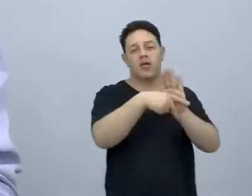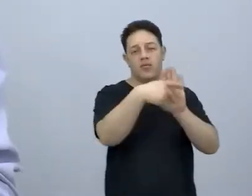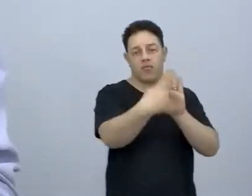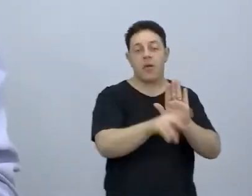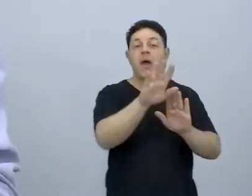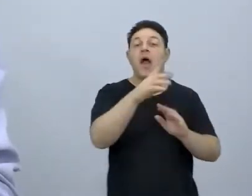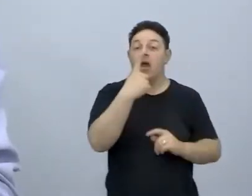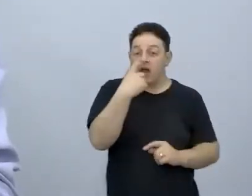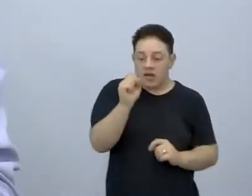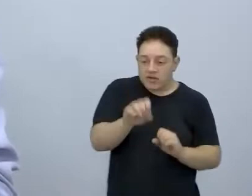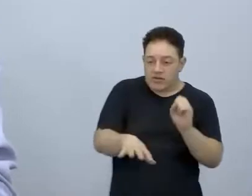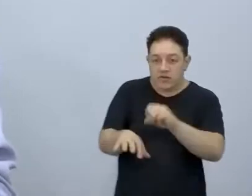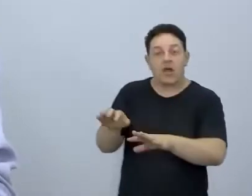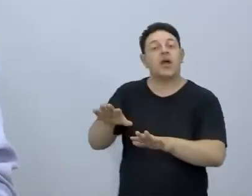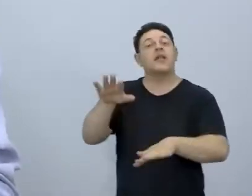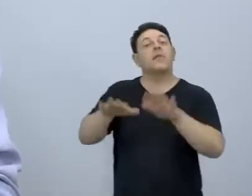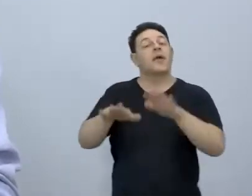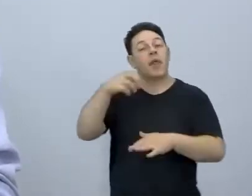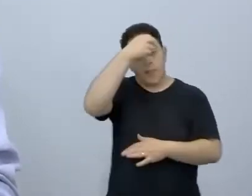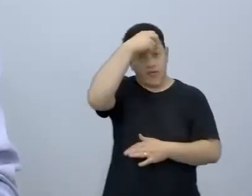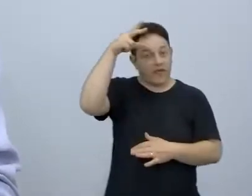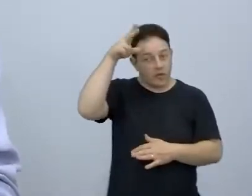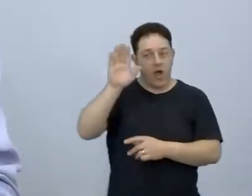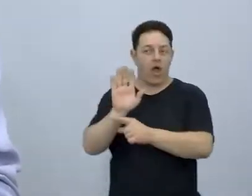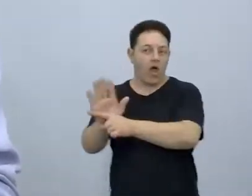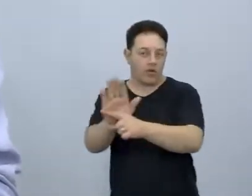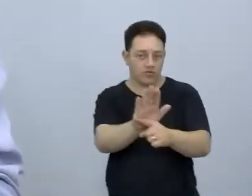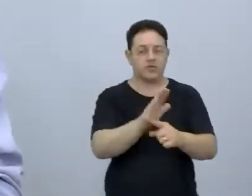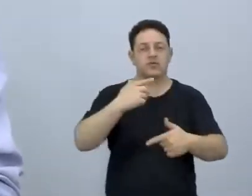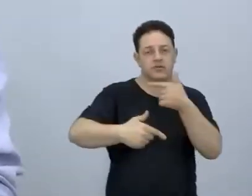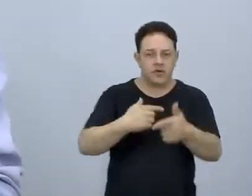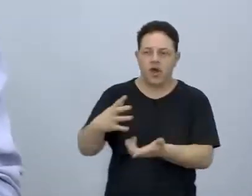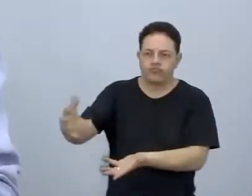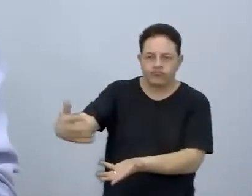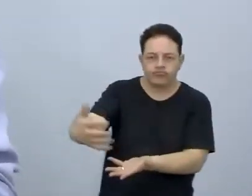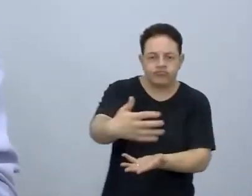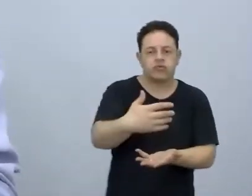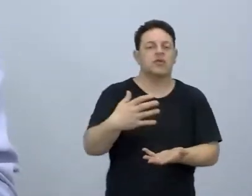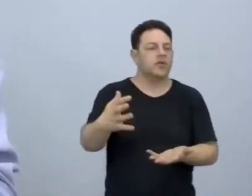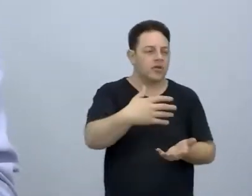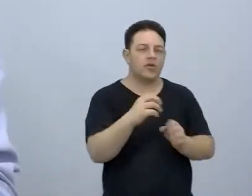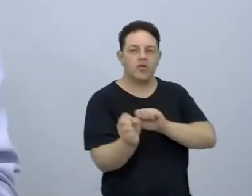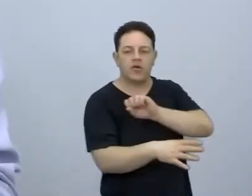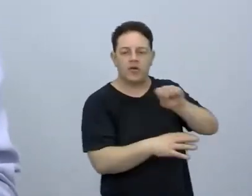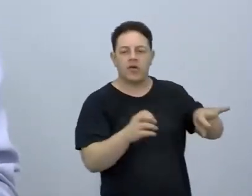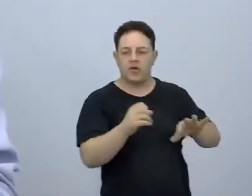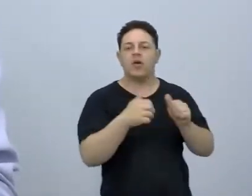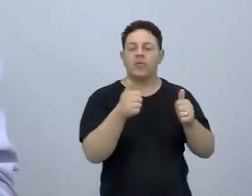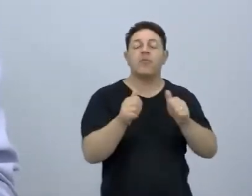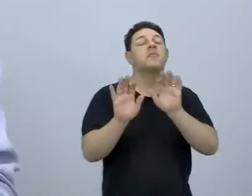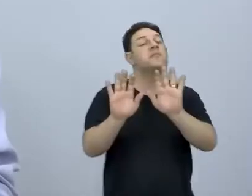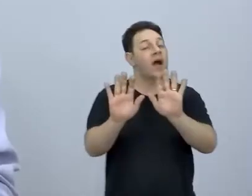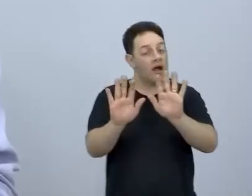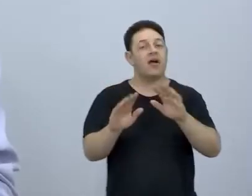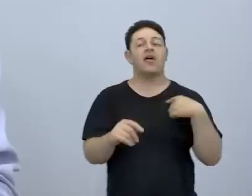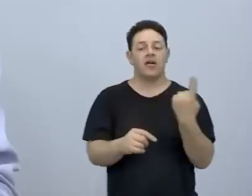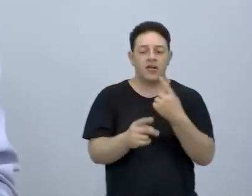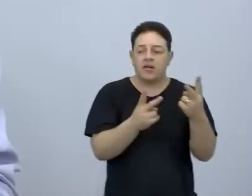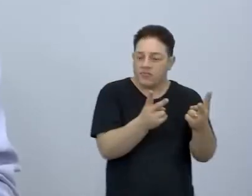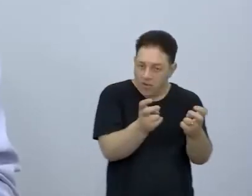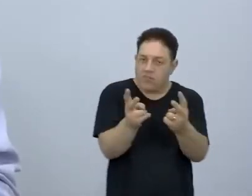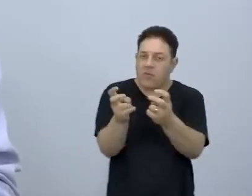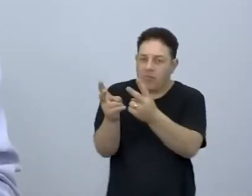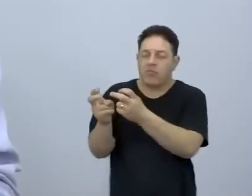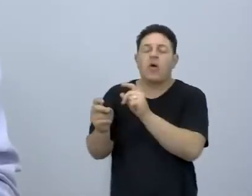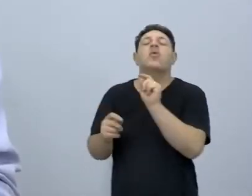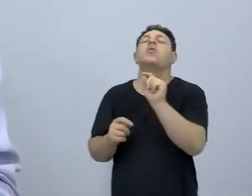individual. As prefeituras fazem um serviço, prestam um serviço tal, para auxiliar. Mas assim, a gente também viu essa parte,